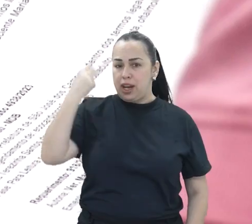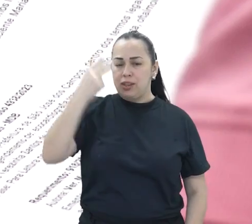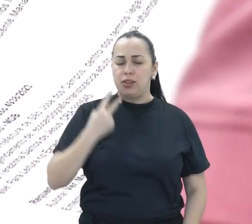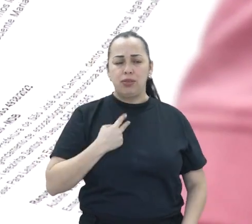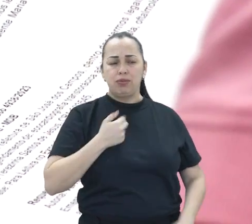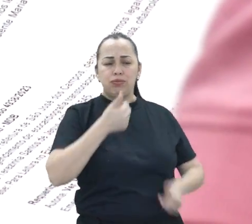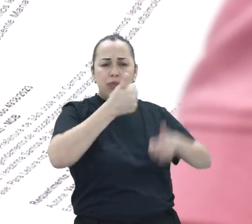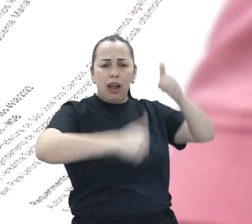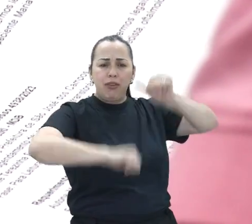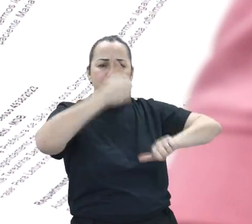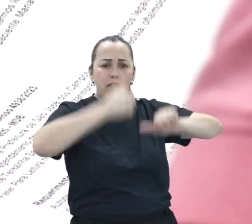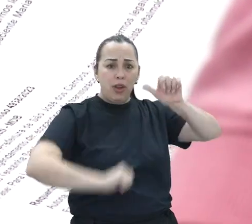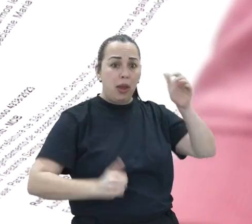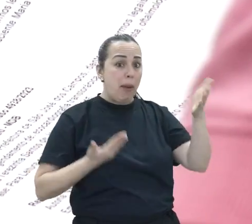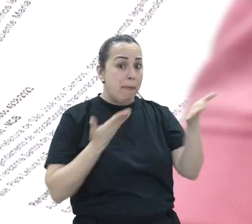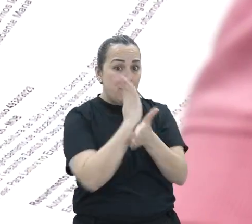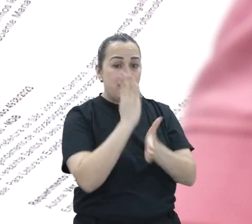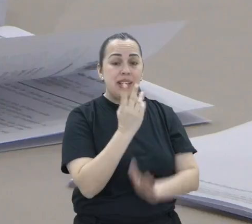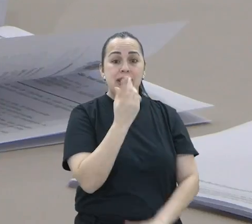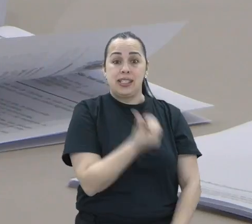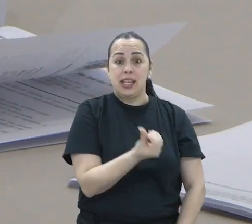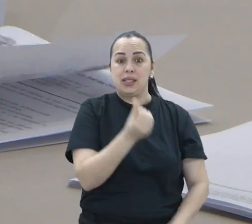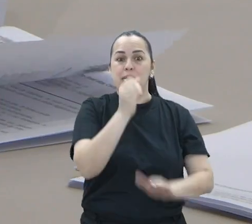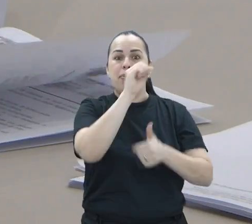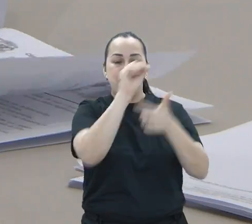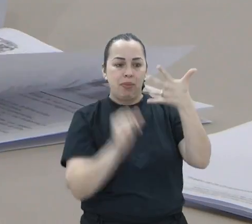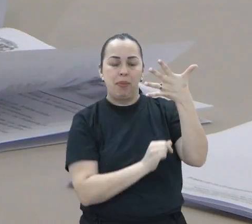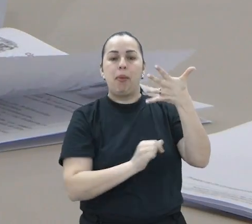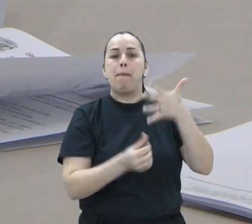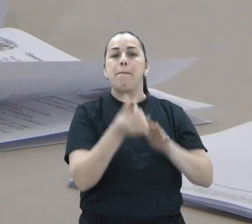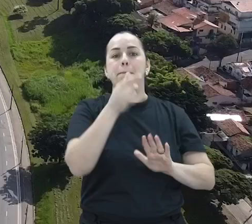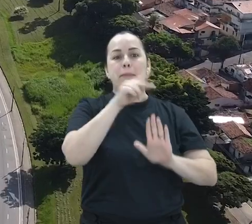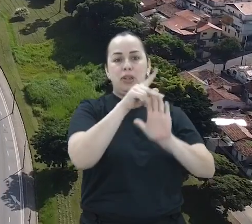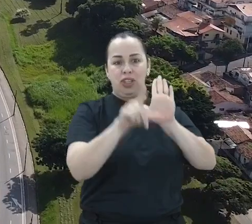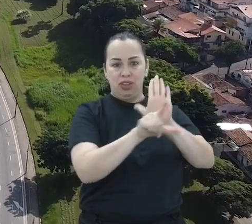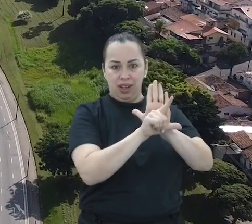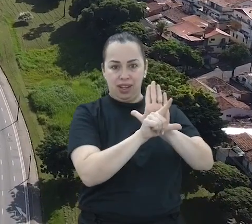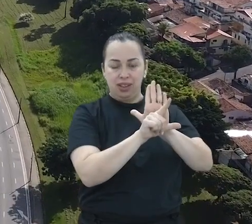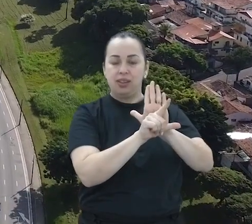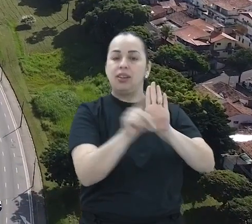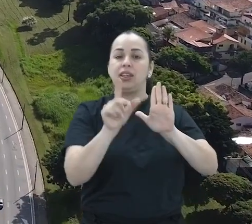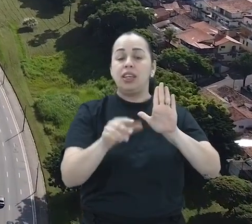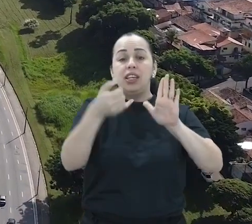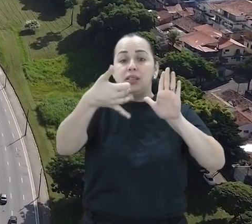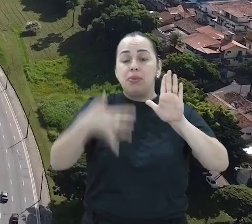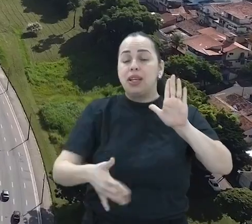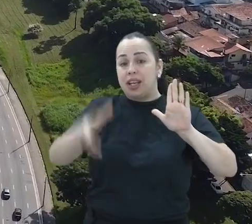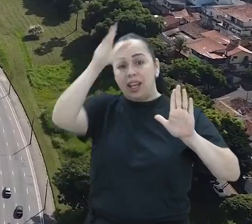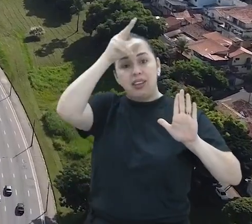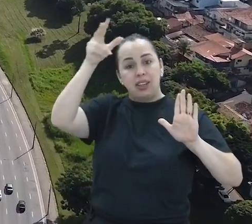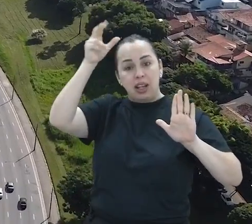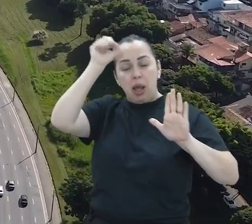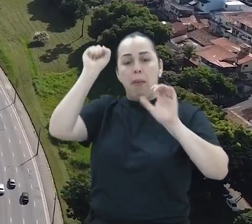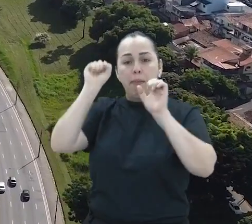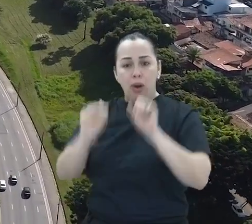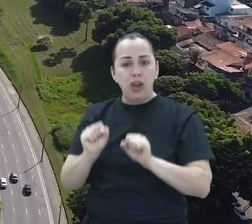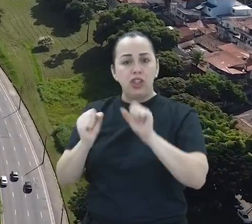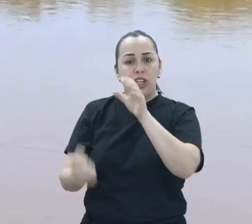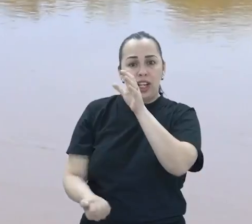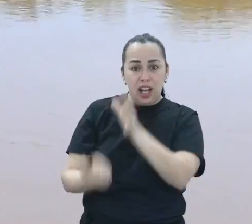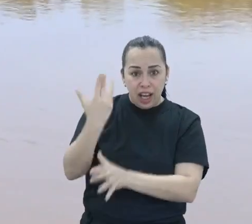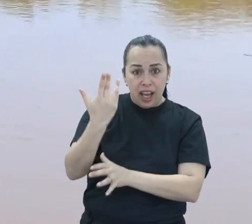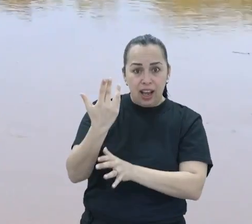parlamentares aprovaram 6 projetos de lei. Um deles é a matéria que autoriza o poder público a criar e